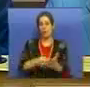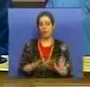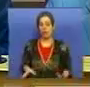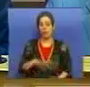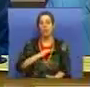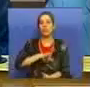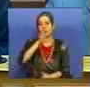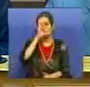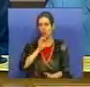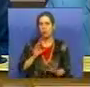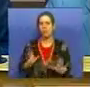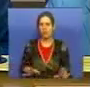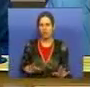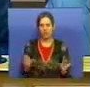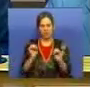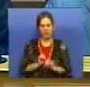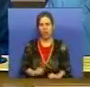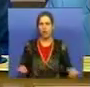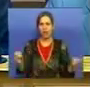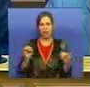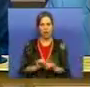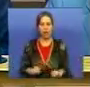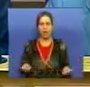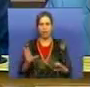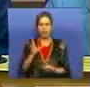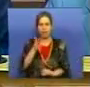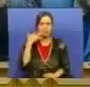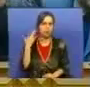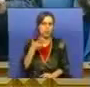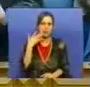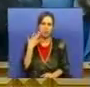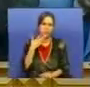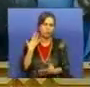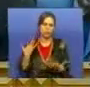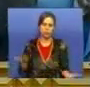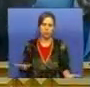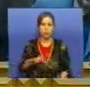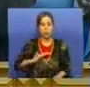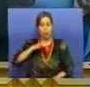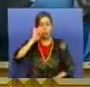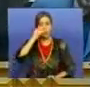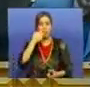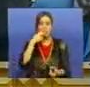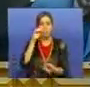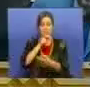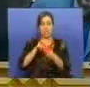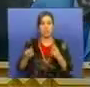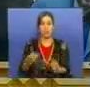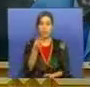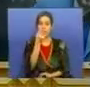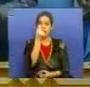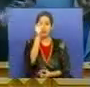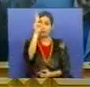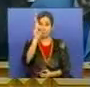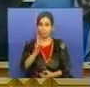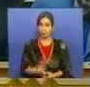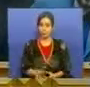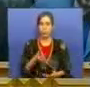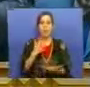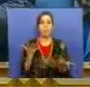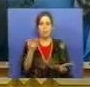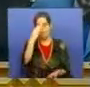Sr. Ministro, nada de mais absurdo. O déficit energético, o déficit tarifário, é